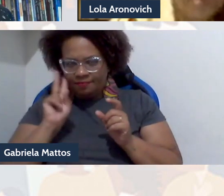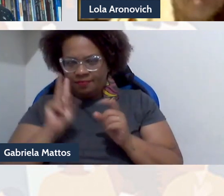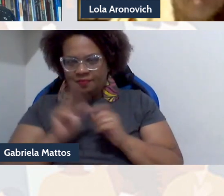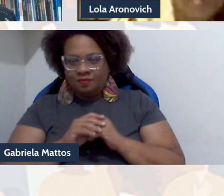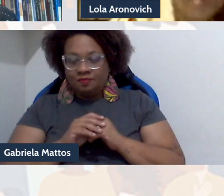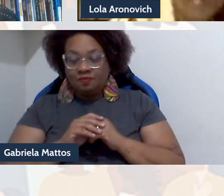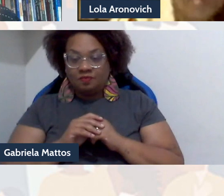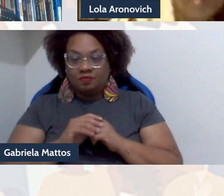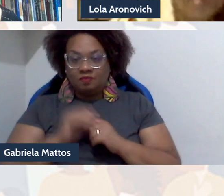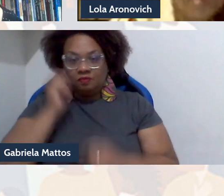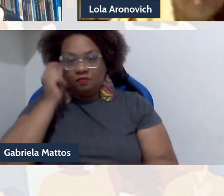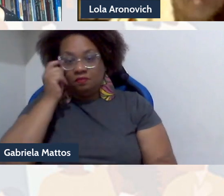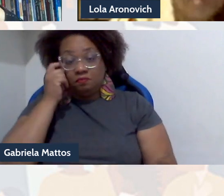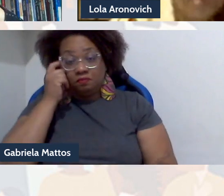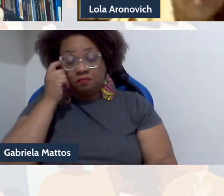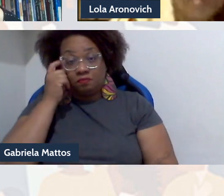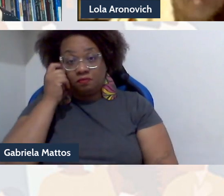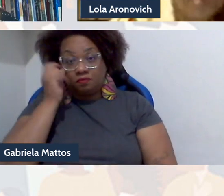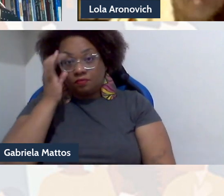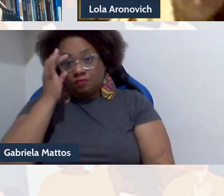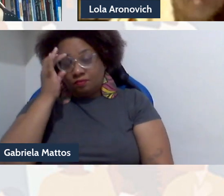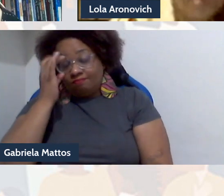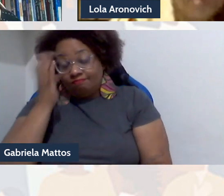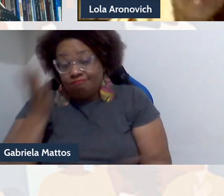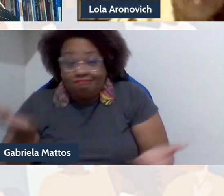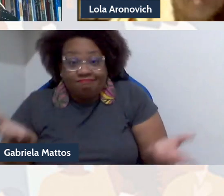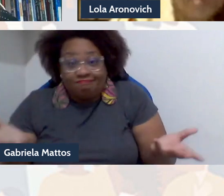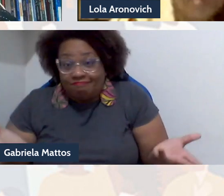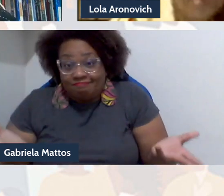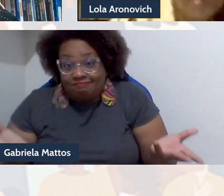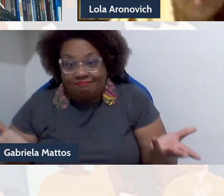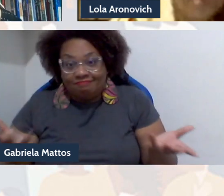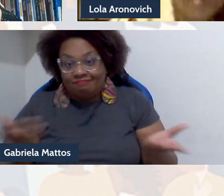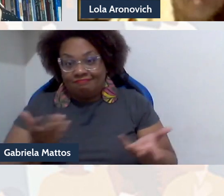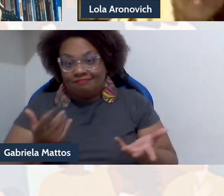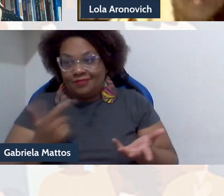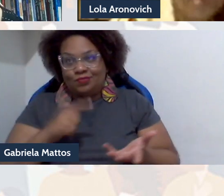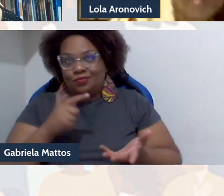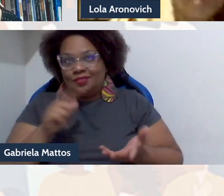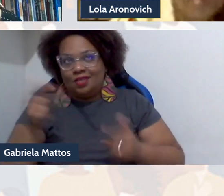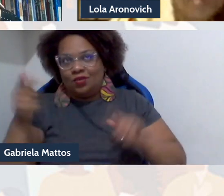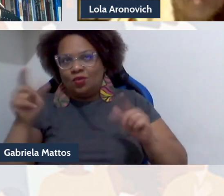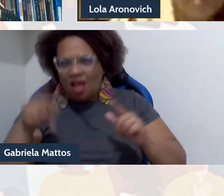Assim, não tem outro jeito. Você acha que não é uma questão de ajuda, né?